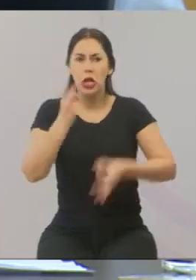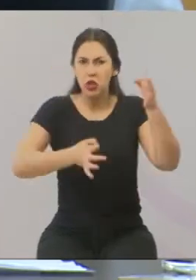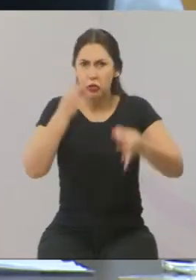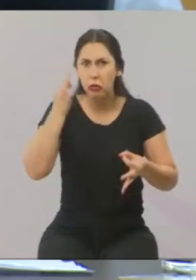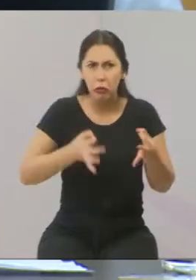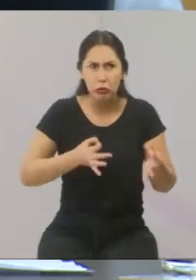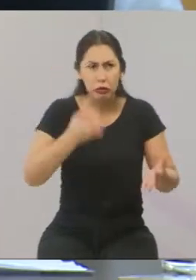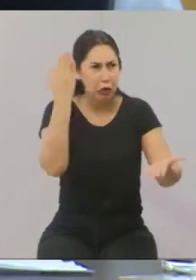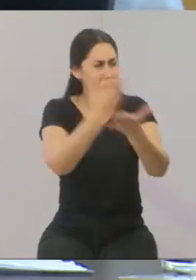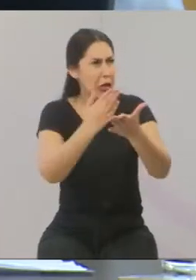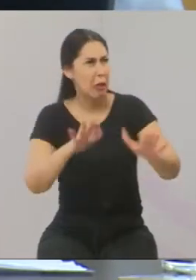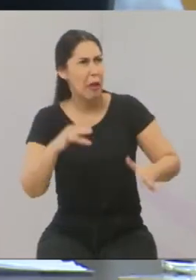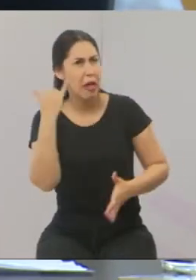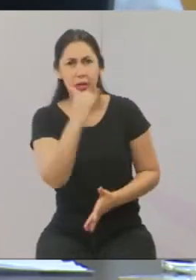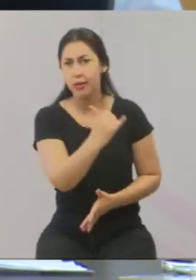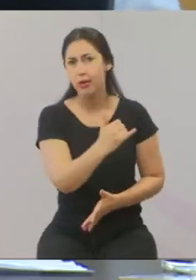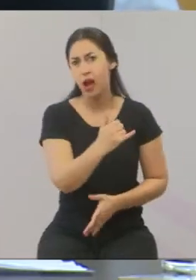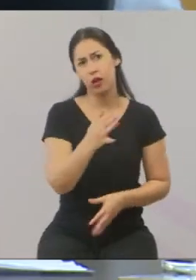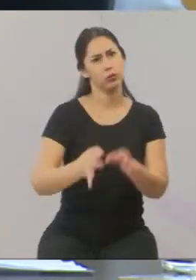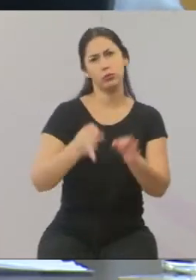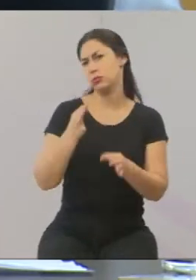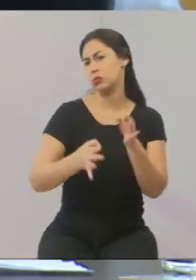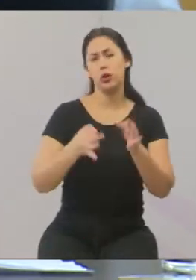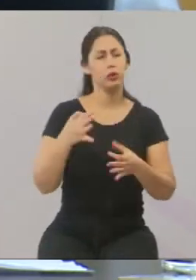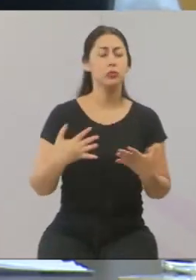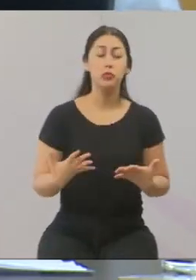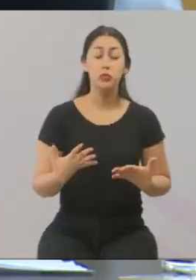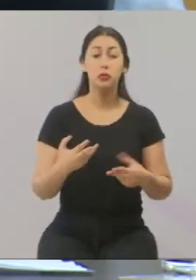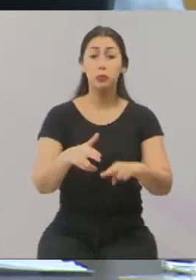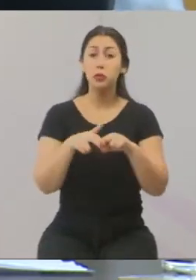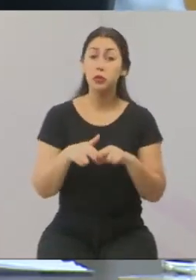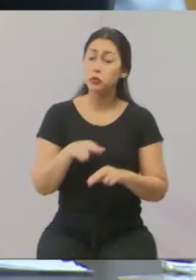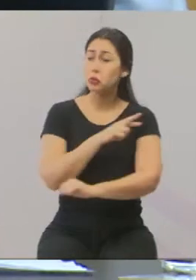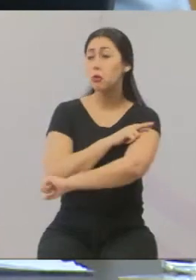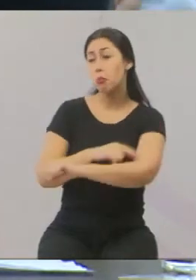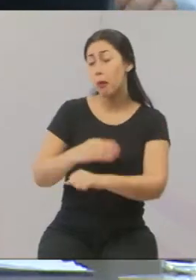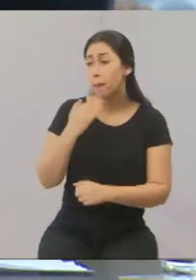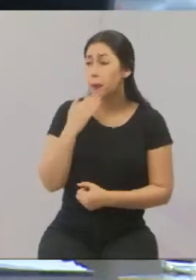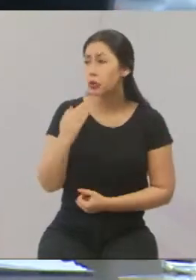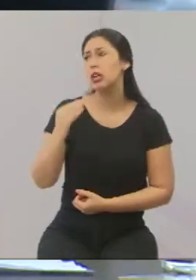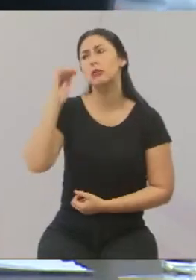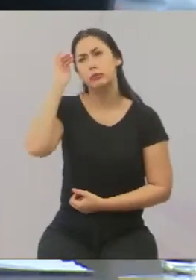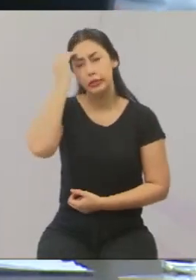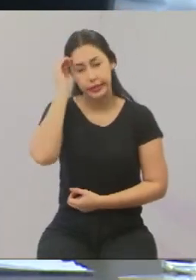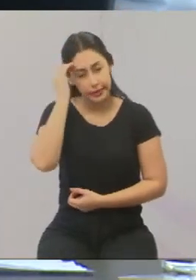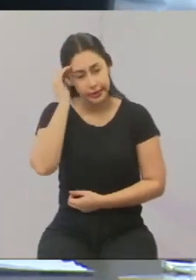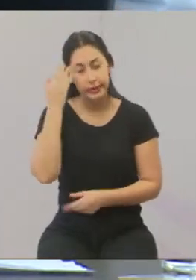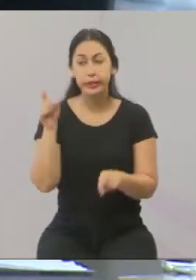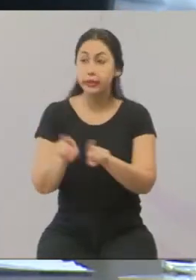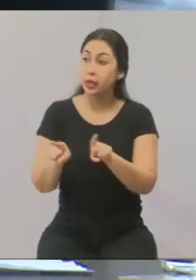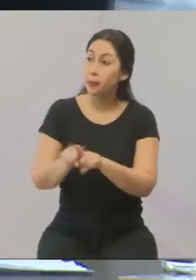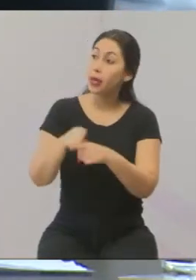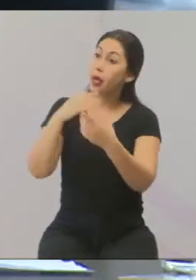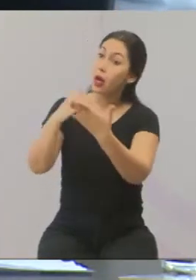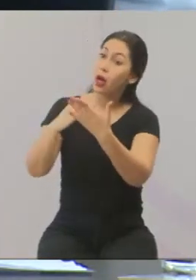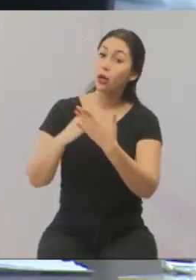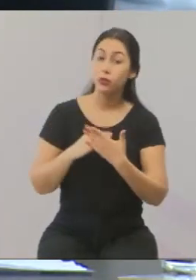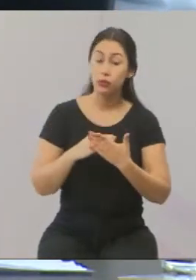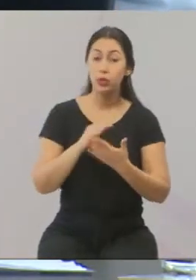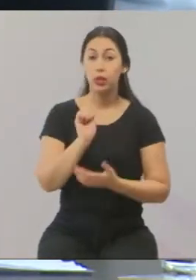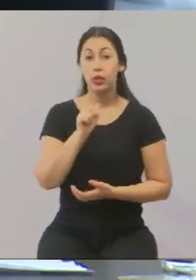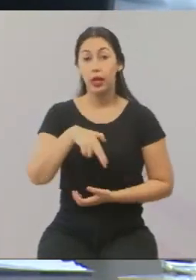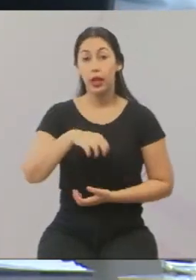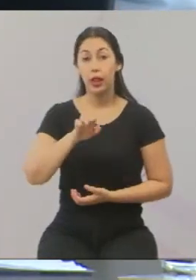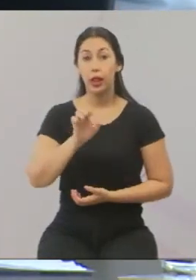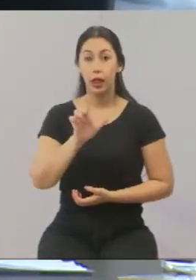da necessária energia elétrica. Assim sendo, muito respeitosamente, recorremos à compreensão e aos prédios da ANEEL, Agência de